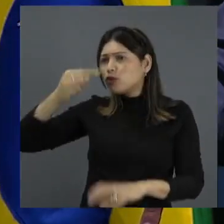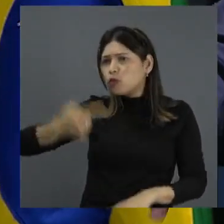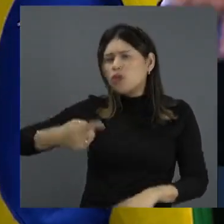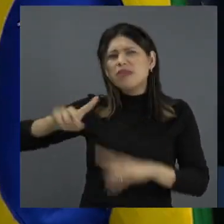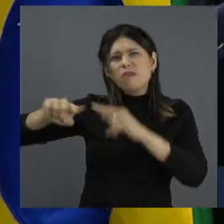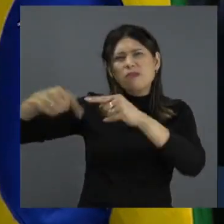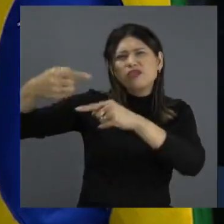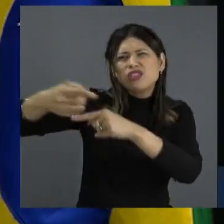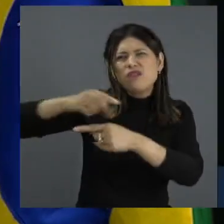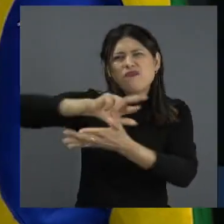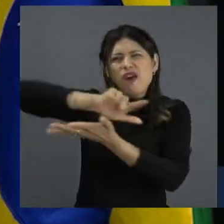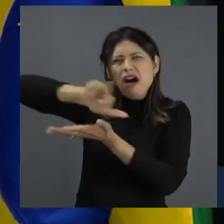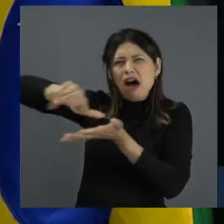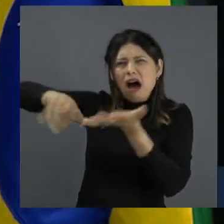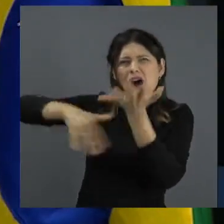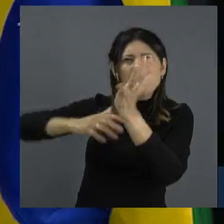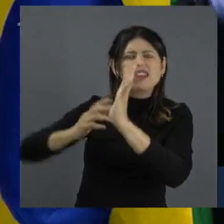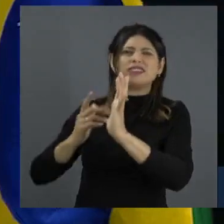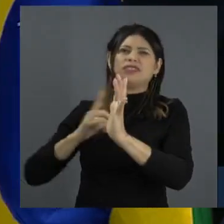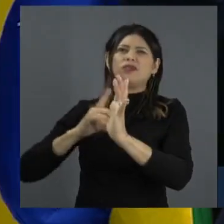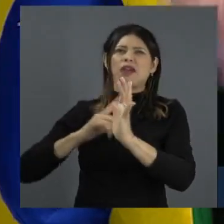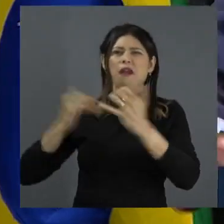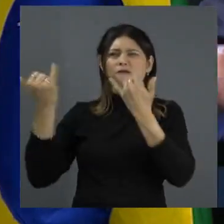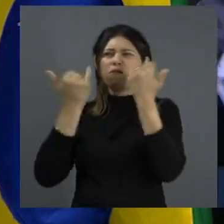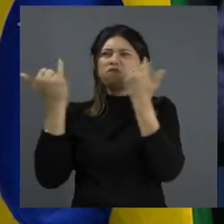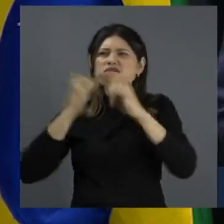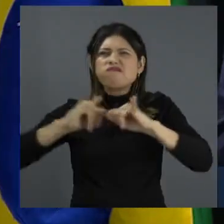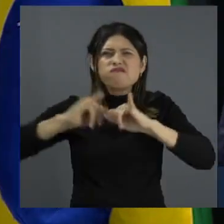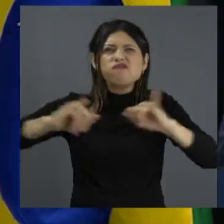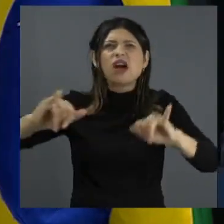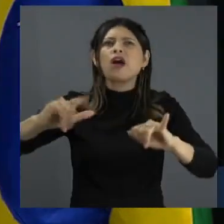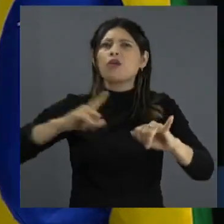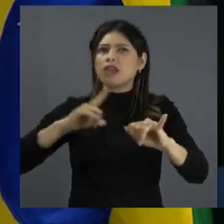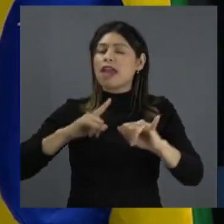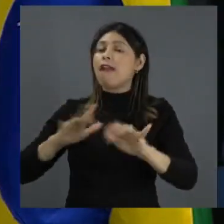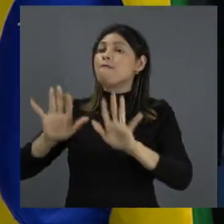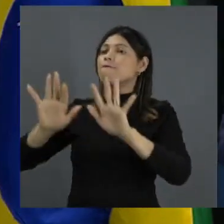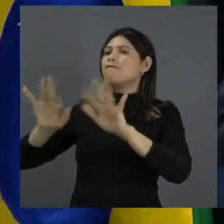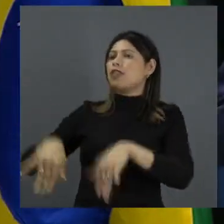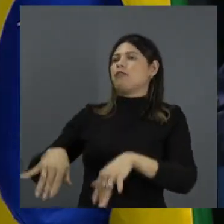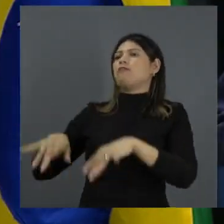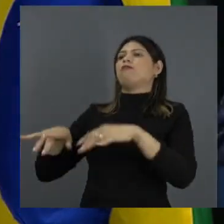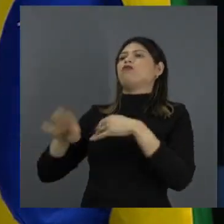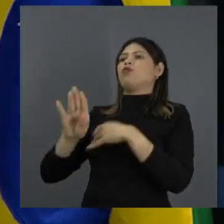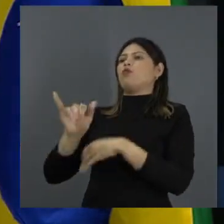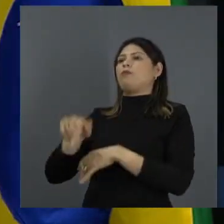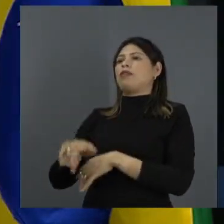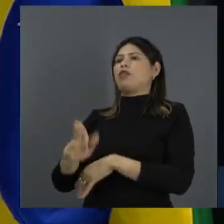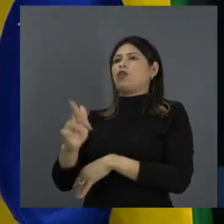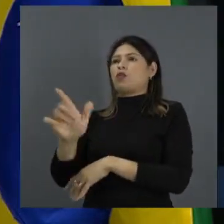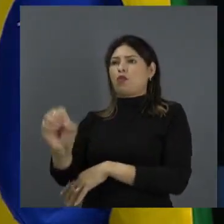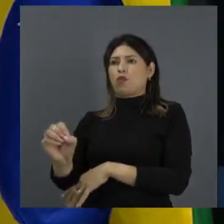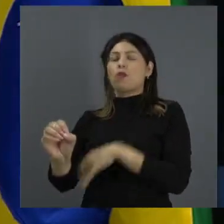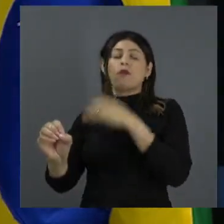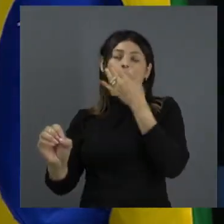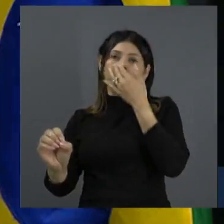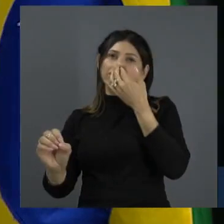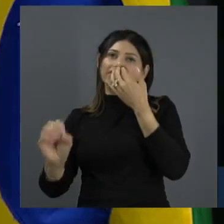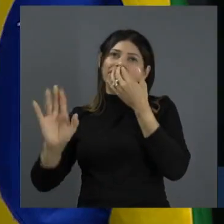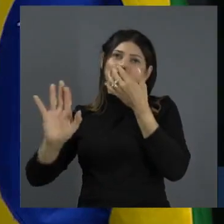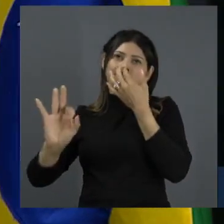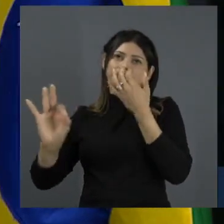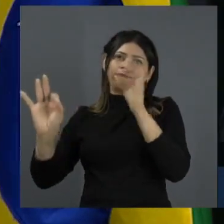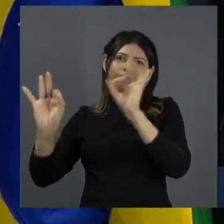escândalos, tanta tragédia social, o fim de bingos. Mas agora vem um